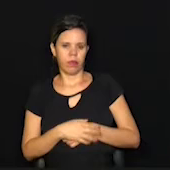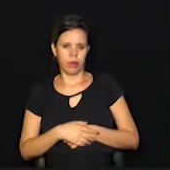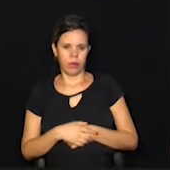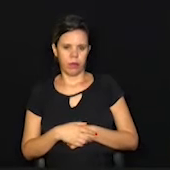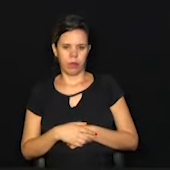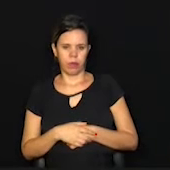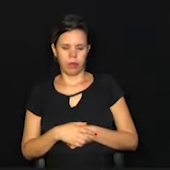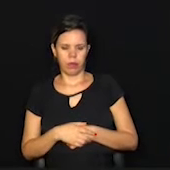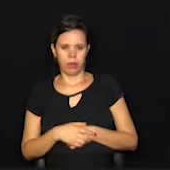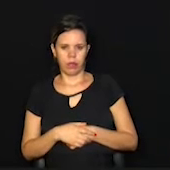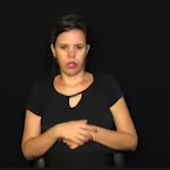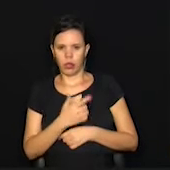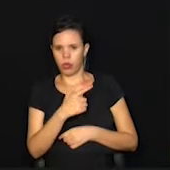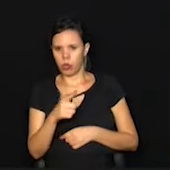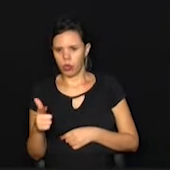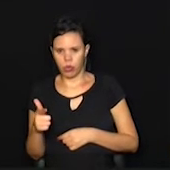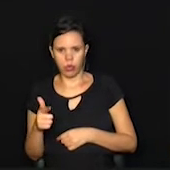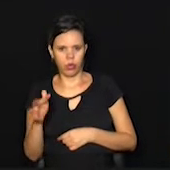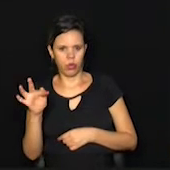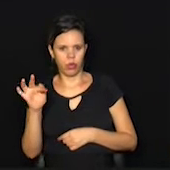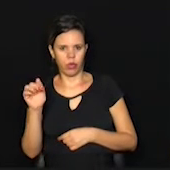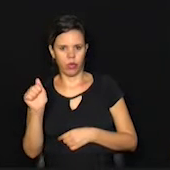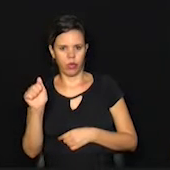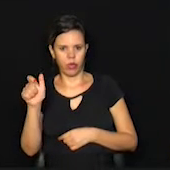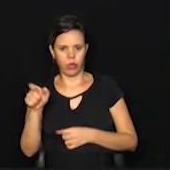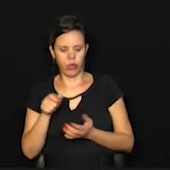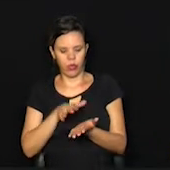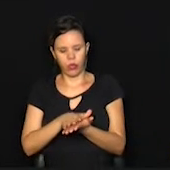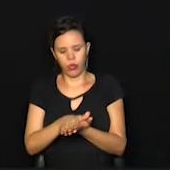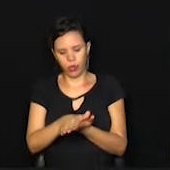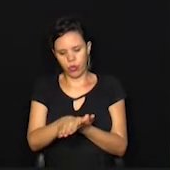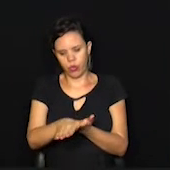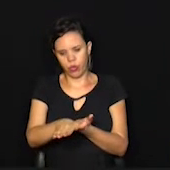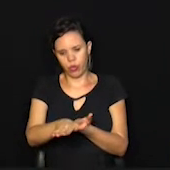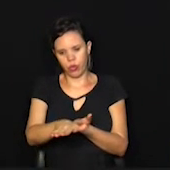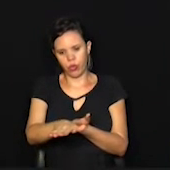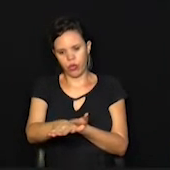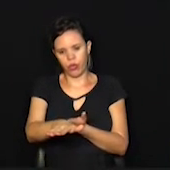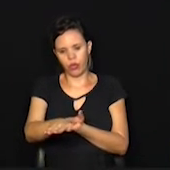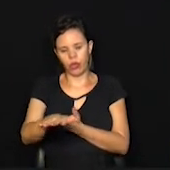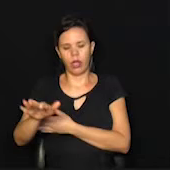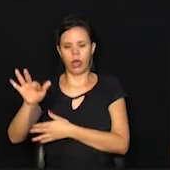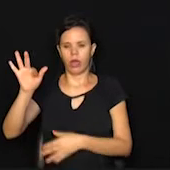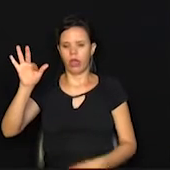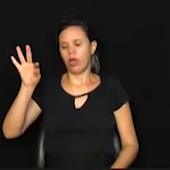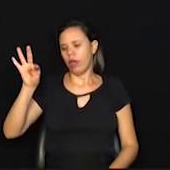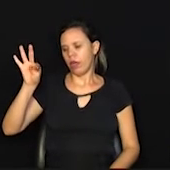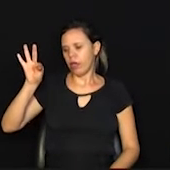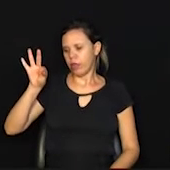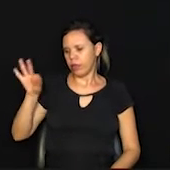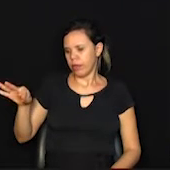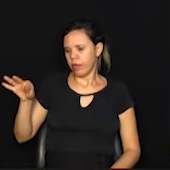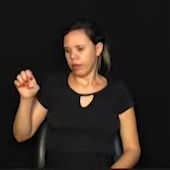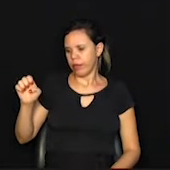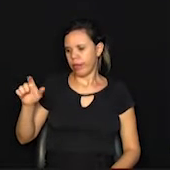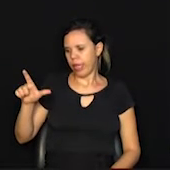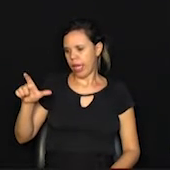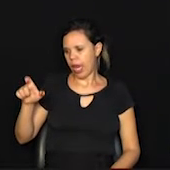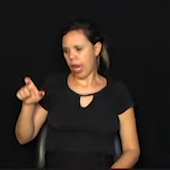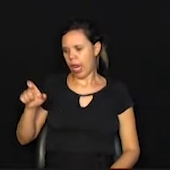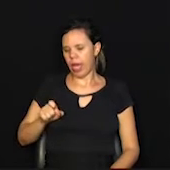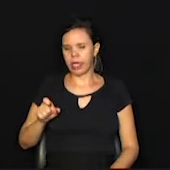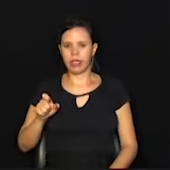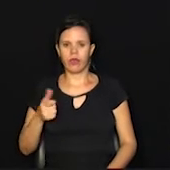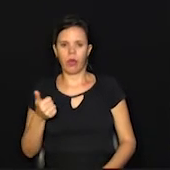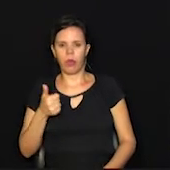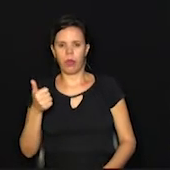aqueles não tinha lá em fax muito menos e-mail né tinha aqueles Telex que vinha a notícia e ele foi o